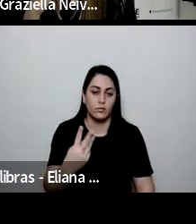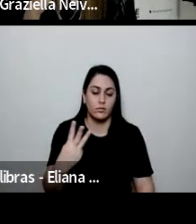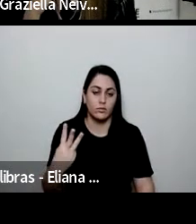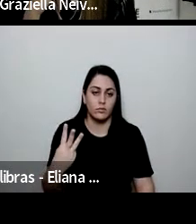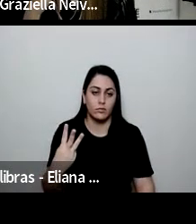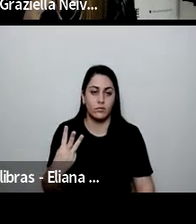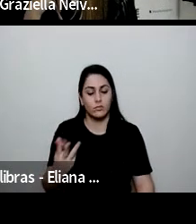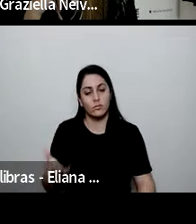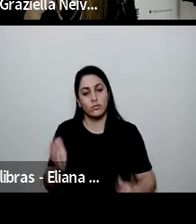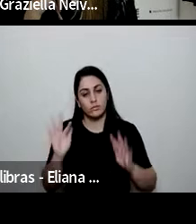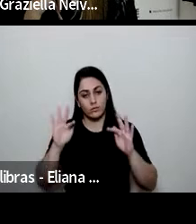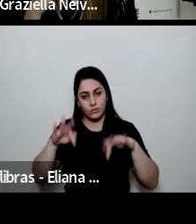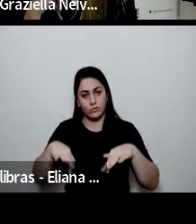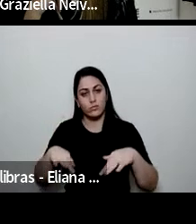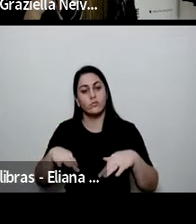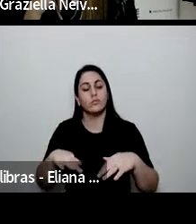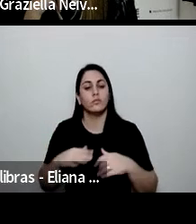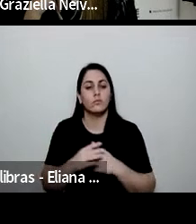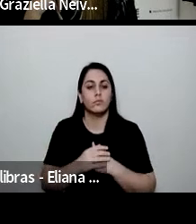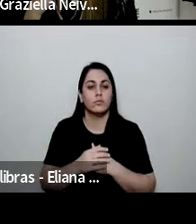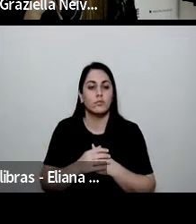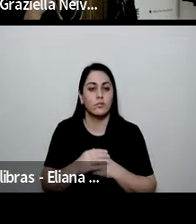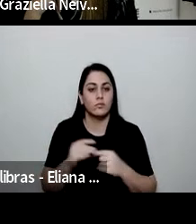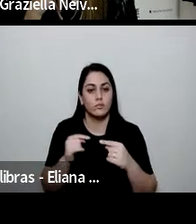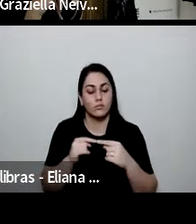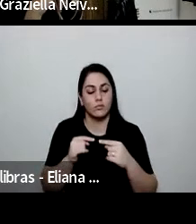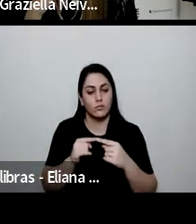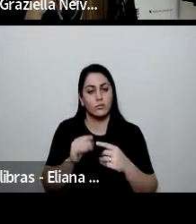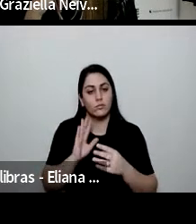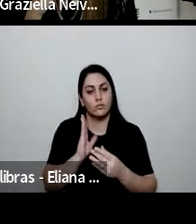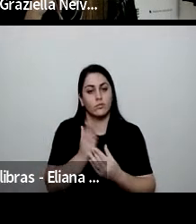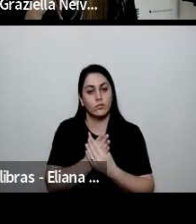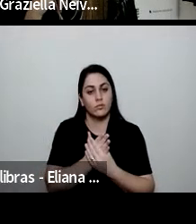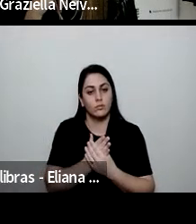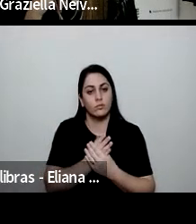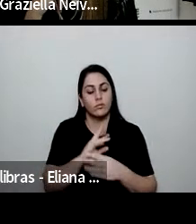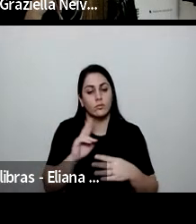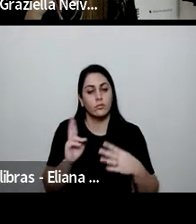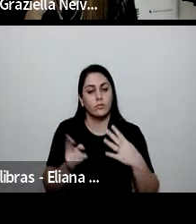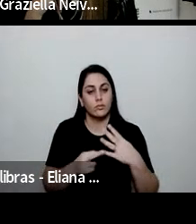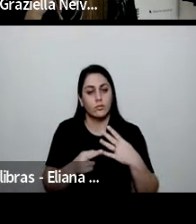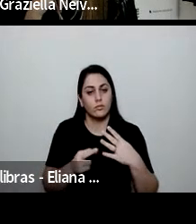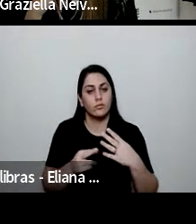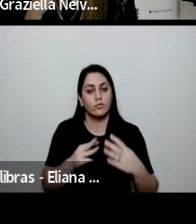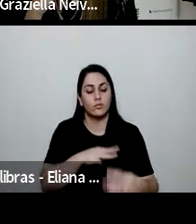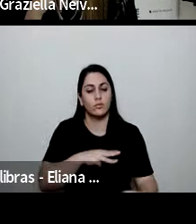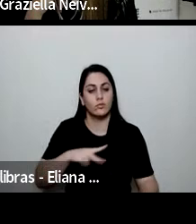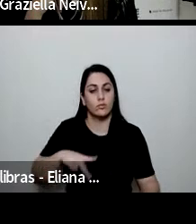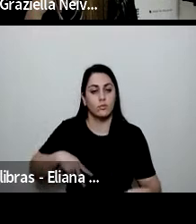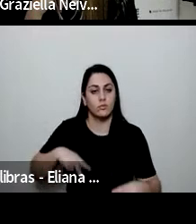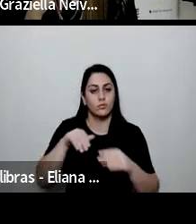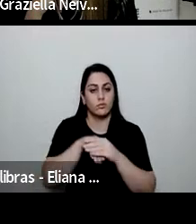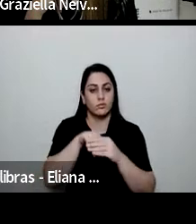e o Finn merece o destinos o caso apresentado pelo recurso do Ministério Público eleitoral